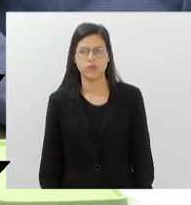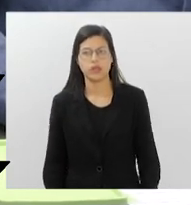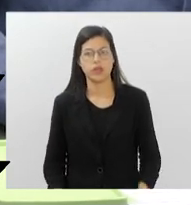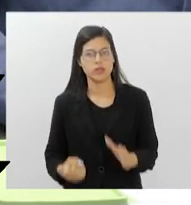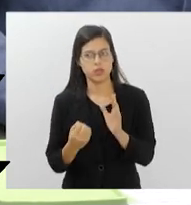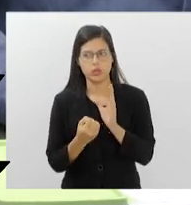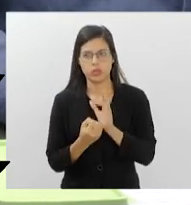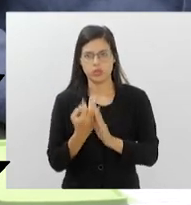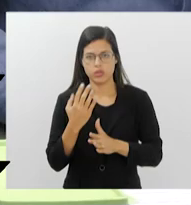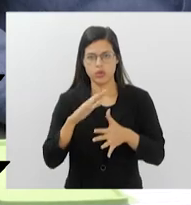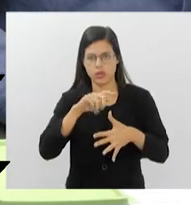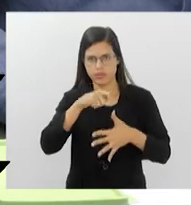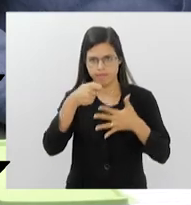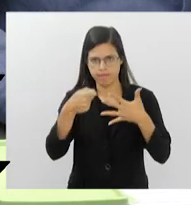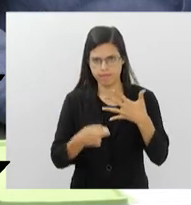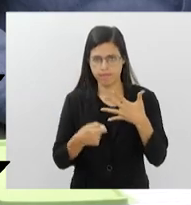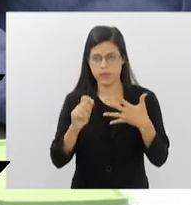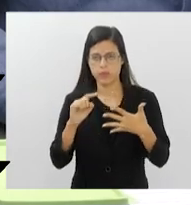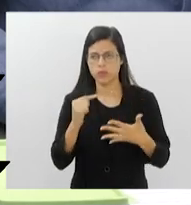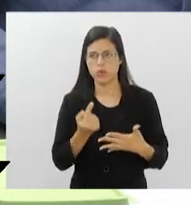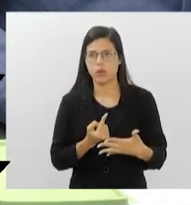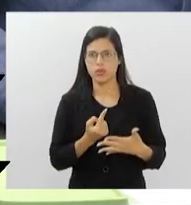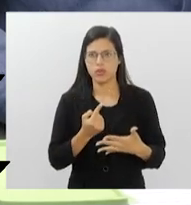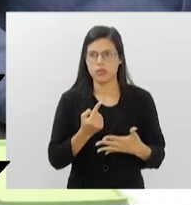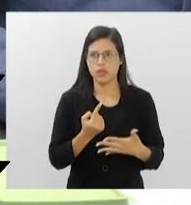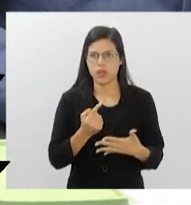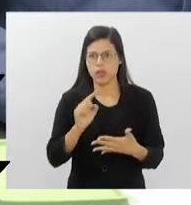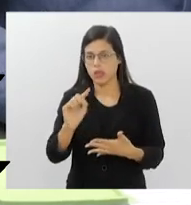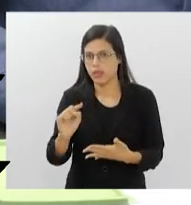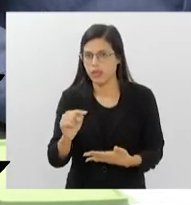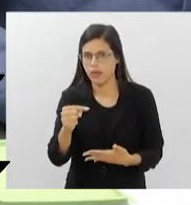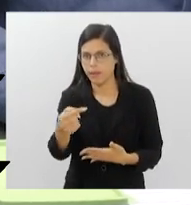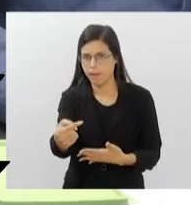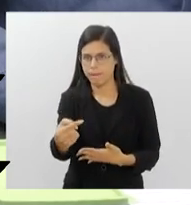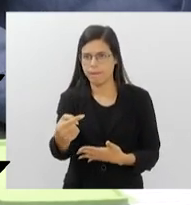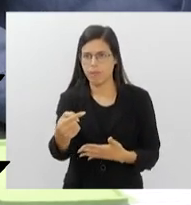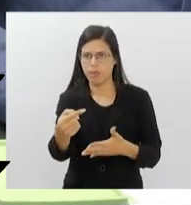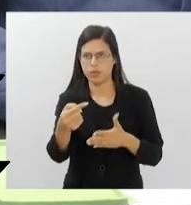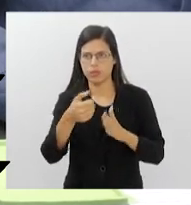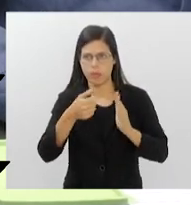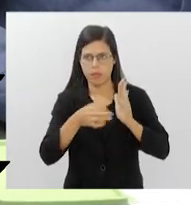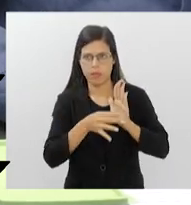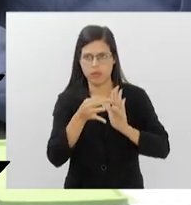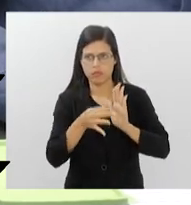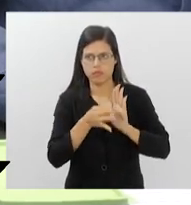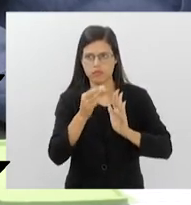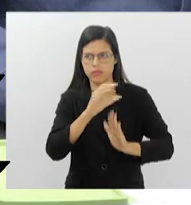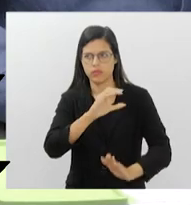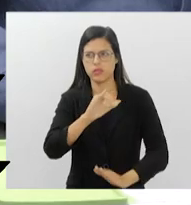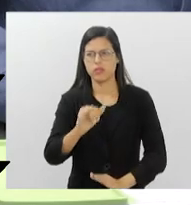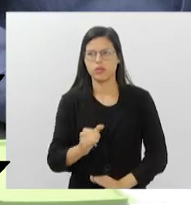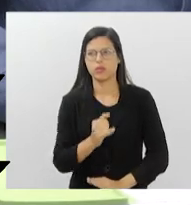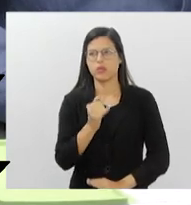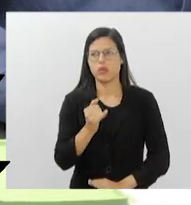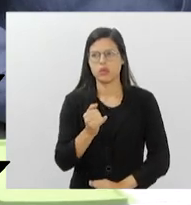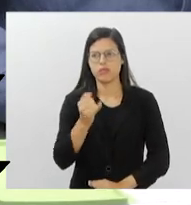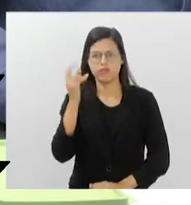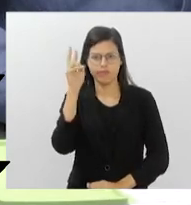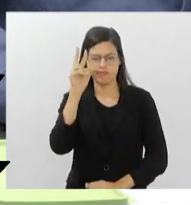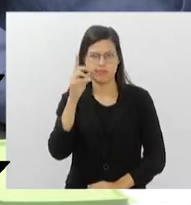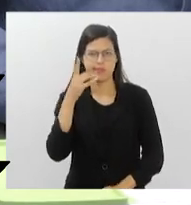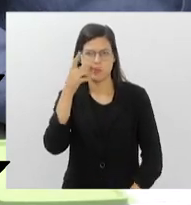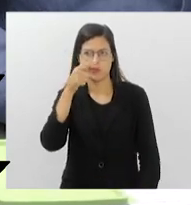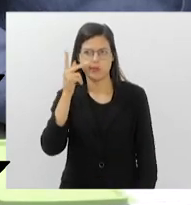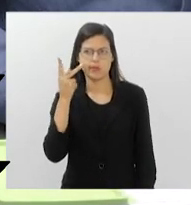jurisprudência Nossa talvez posterior a primeira ao primeiro parecer da ccj como lembrou luí Paulo